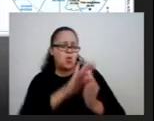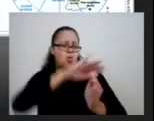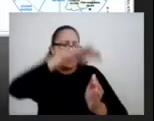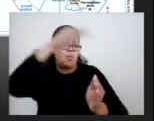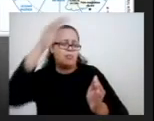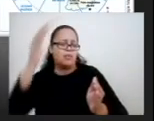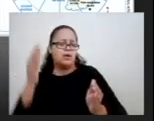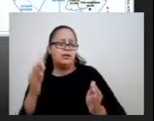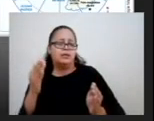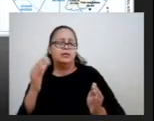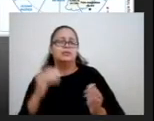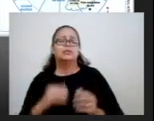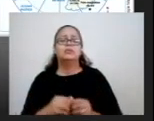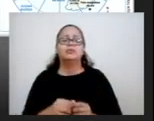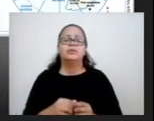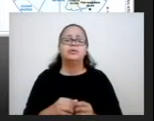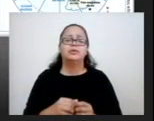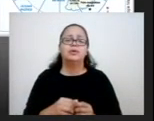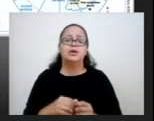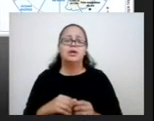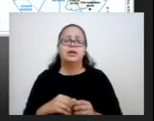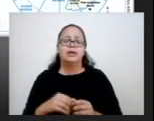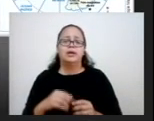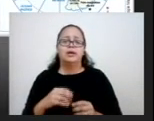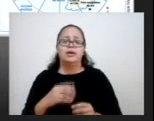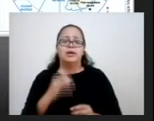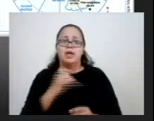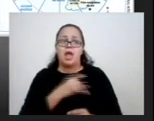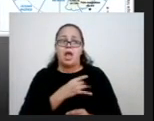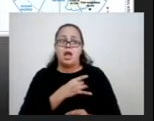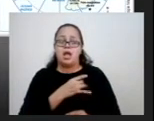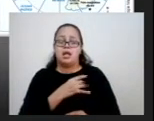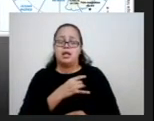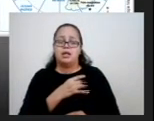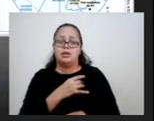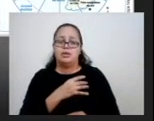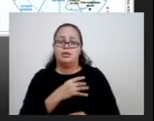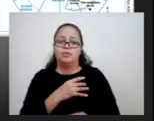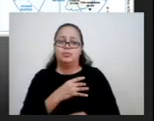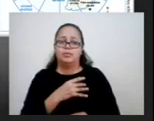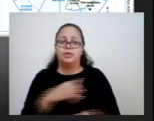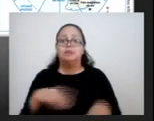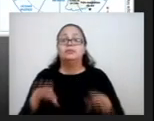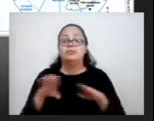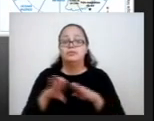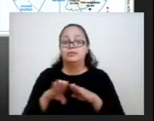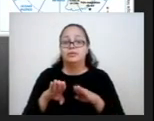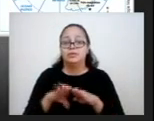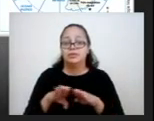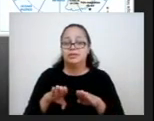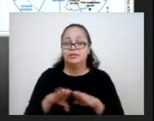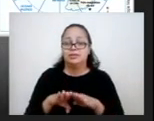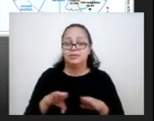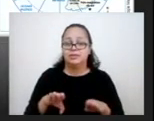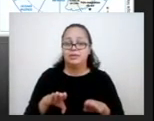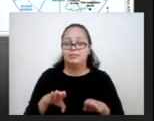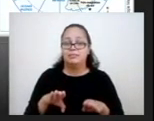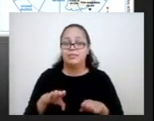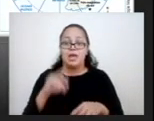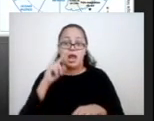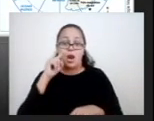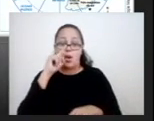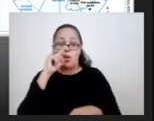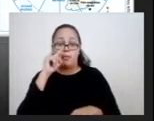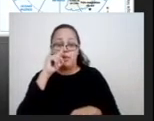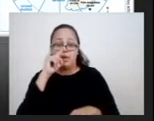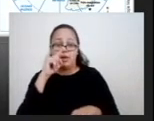barco, né? E aí esse sabor de pesadelo. E ao mesmo tempo você tem o outro lado. Então você tem esse lado do risco,